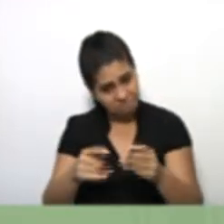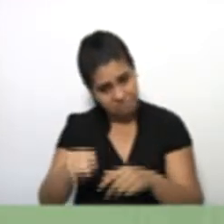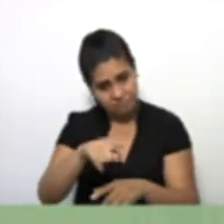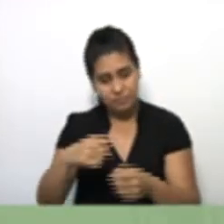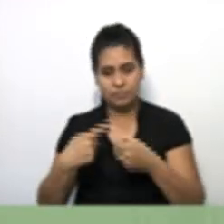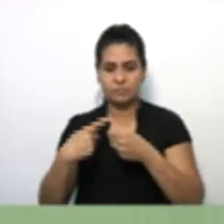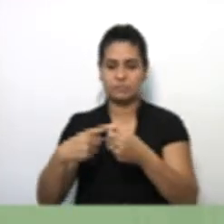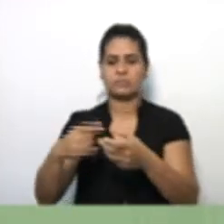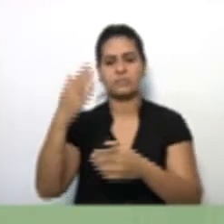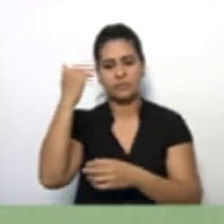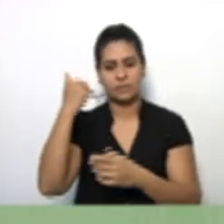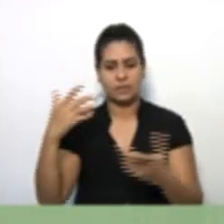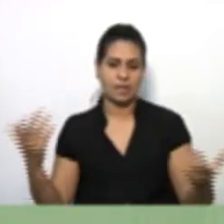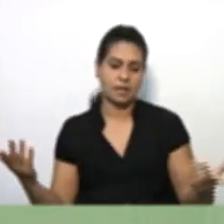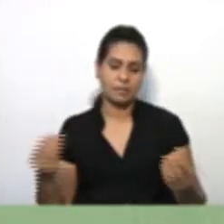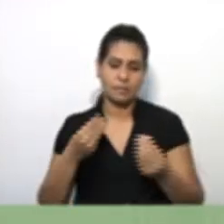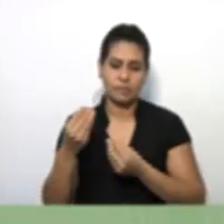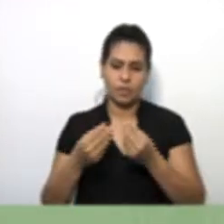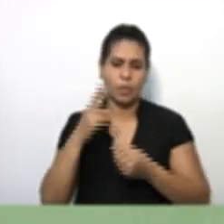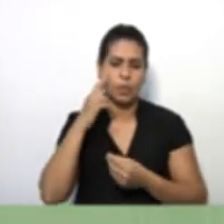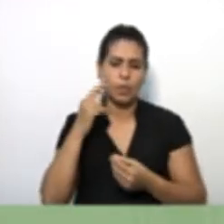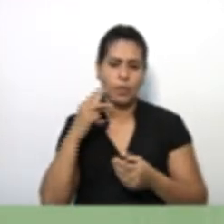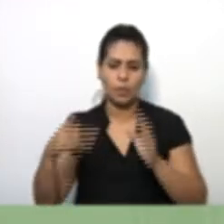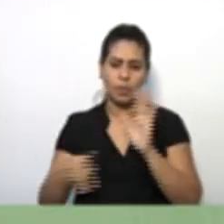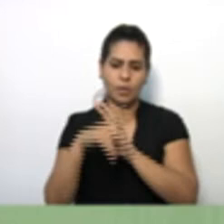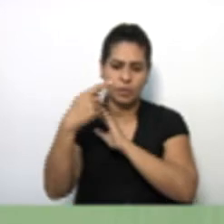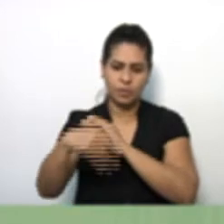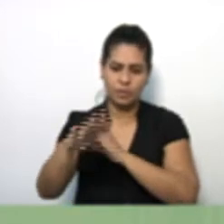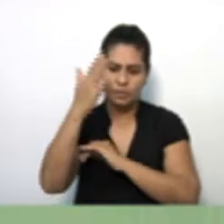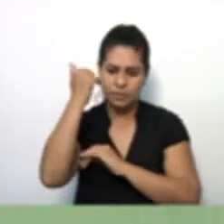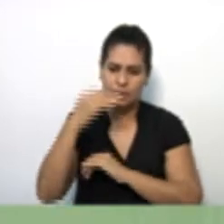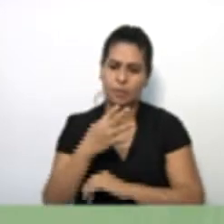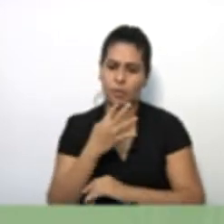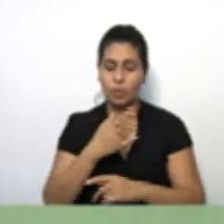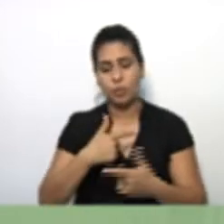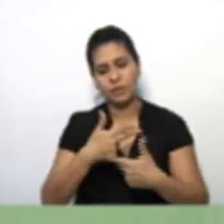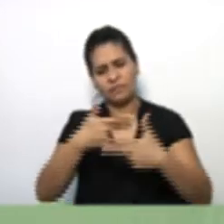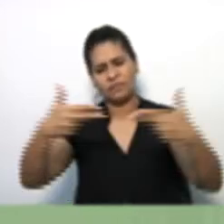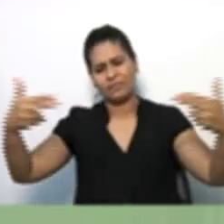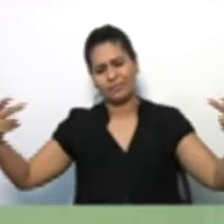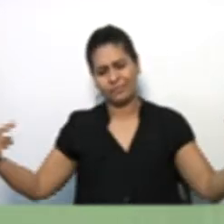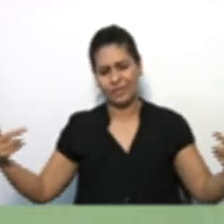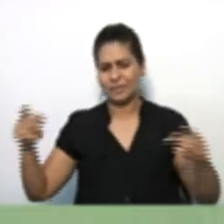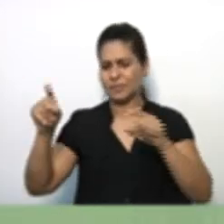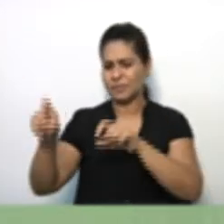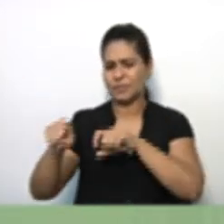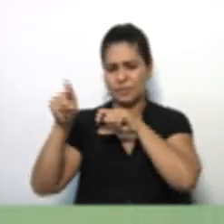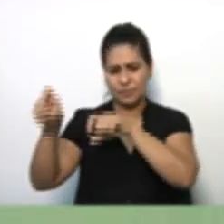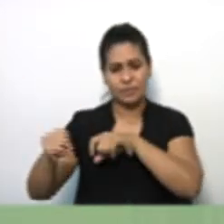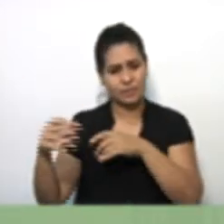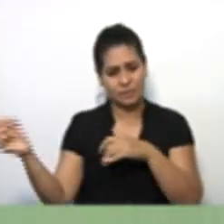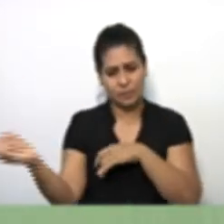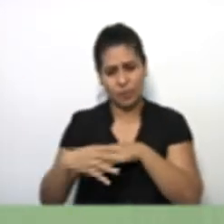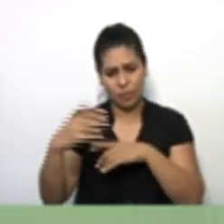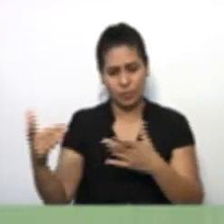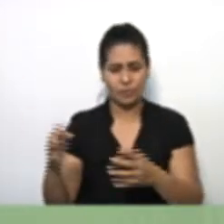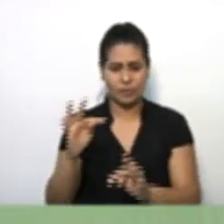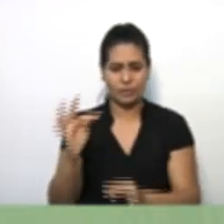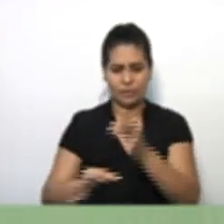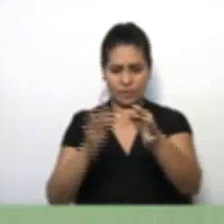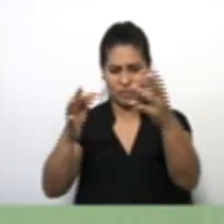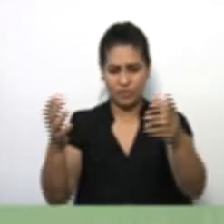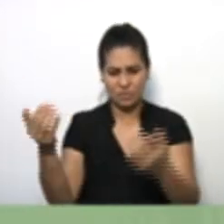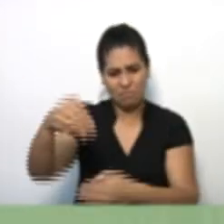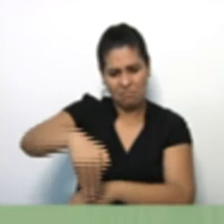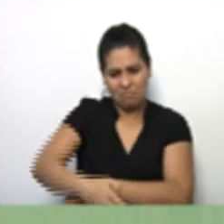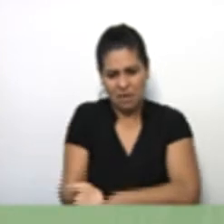aí no interior, né, do estado de Rondônia, você com certeza conhece aí várias fazendas que têm tecnologias altíssimas, máquinas